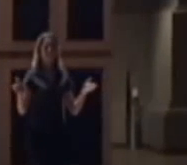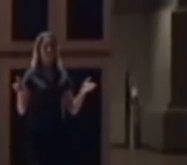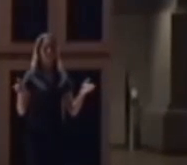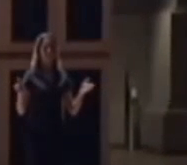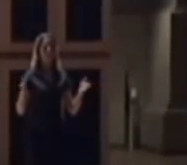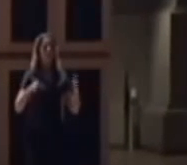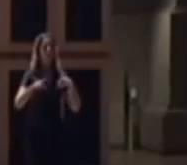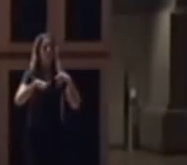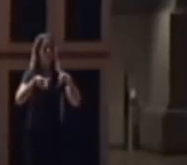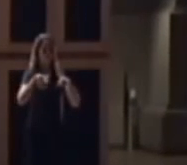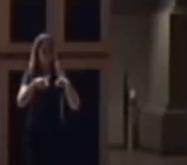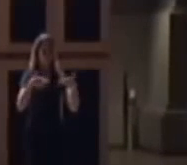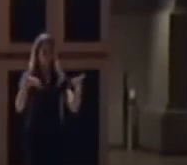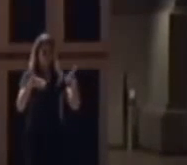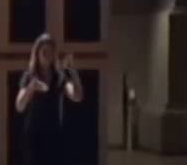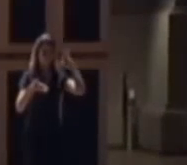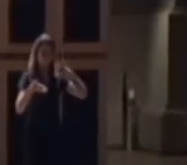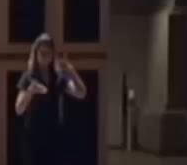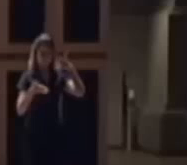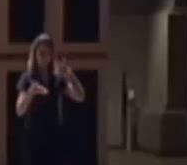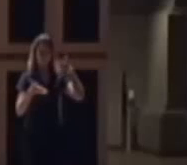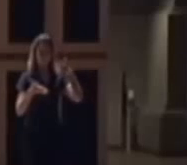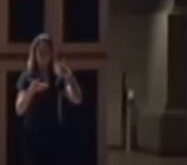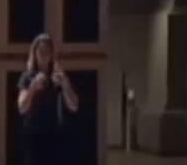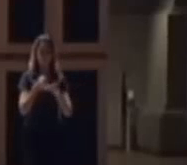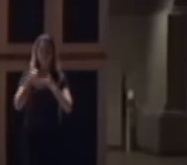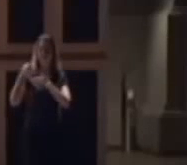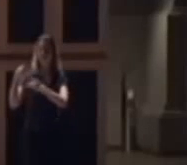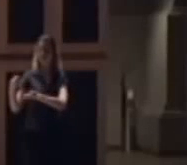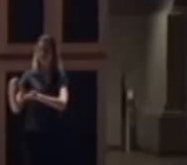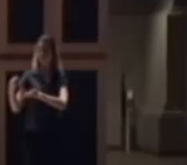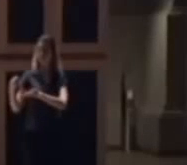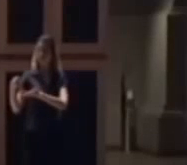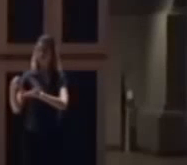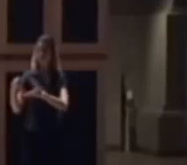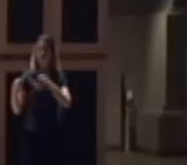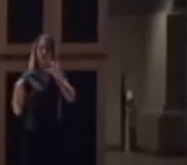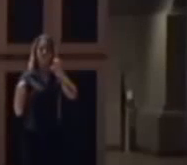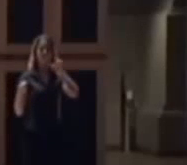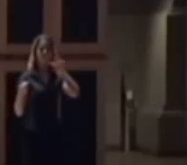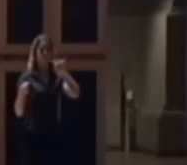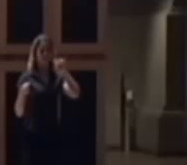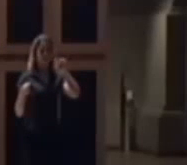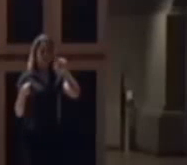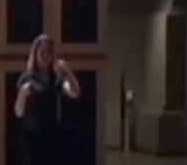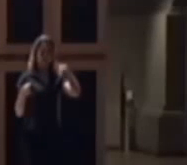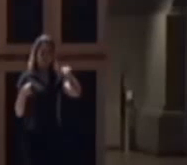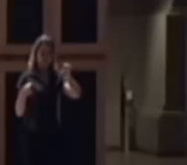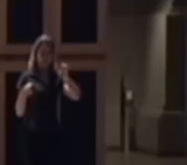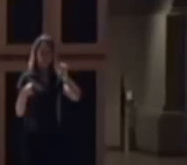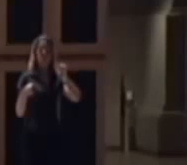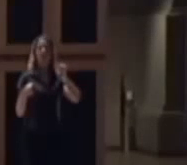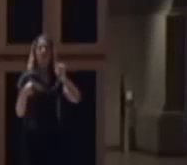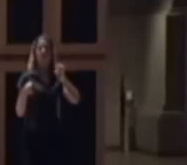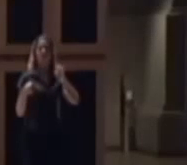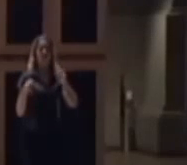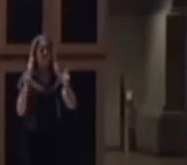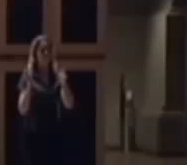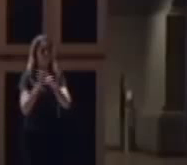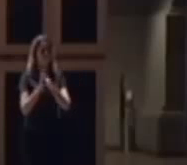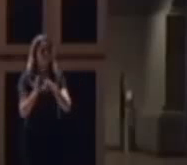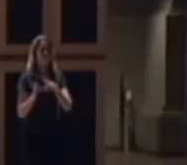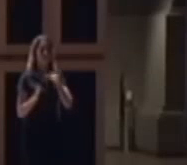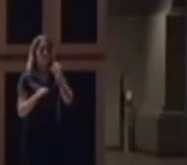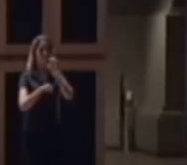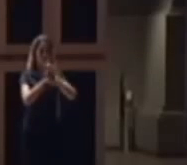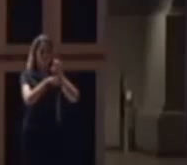dos trabalhos, nós vamos passar a palavra à doutora Eliane Parreiras, que é secretária de Estado